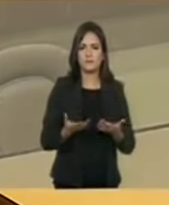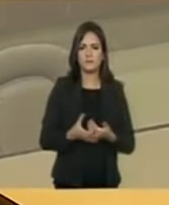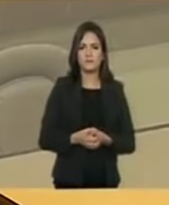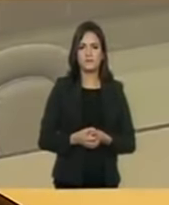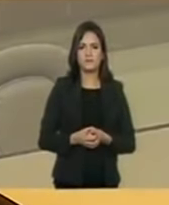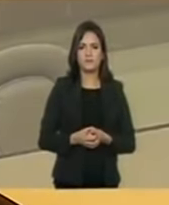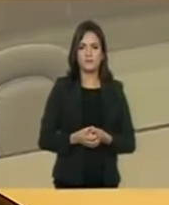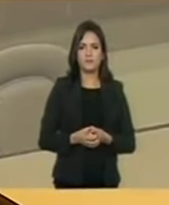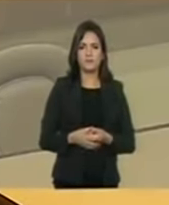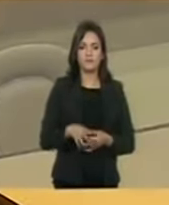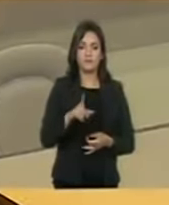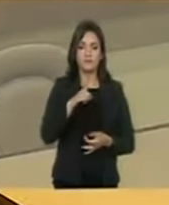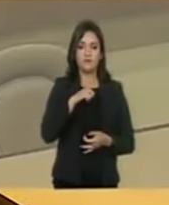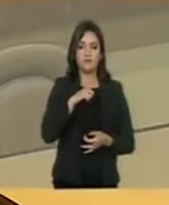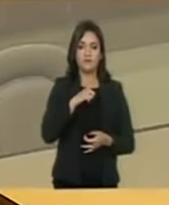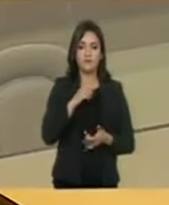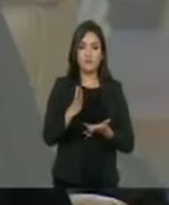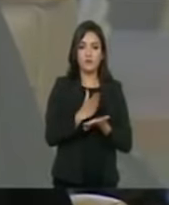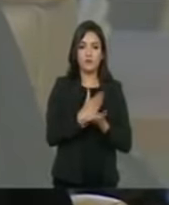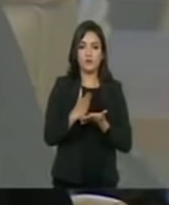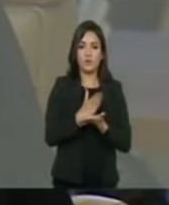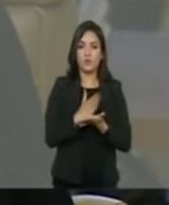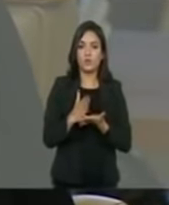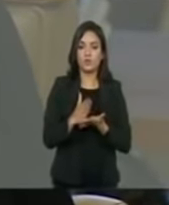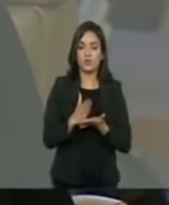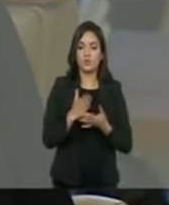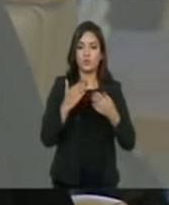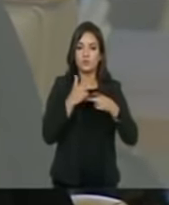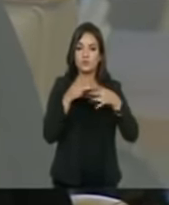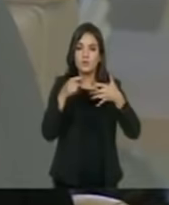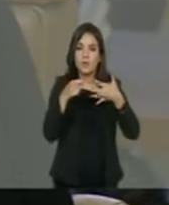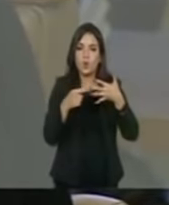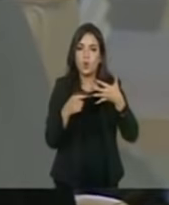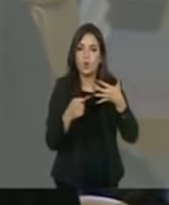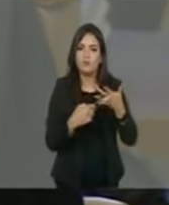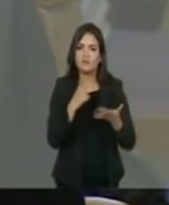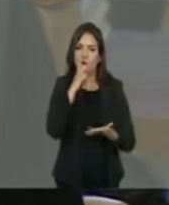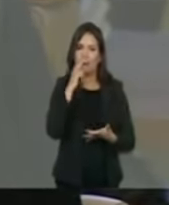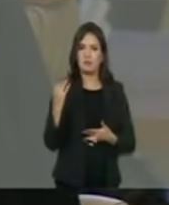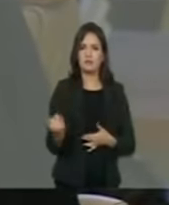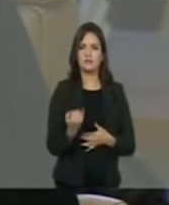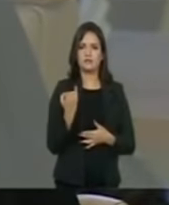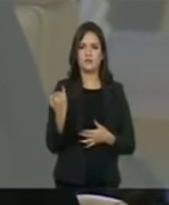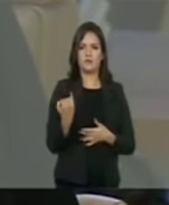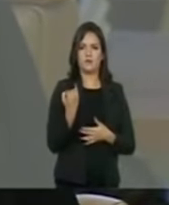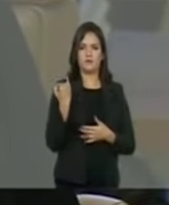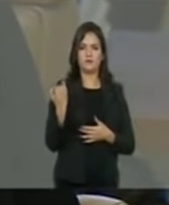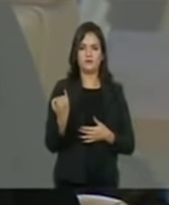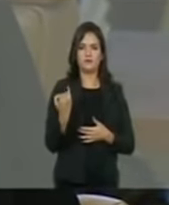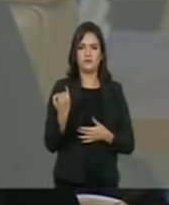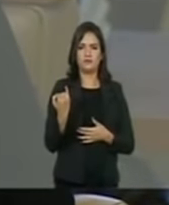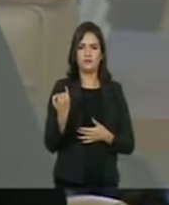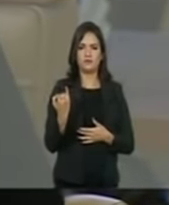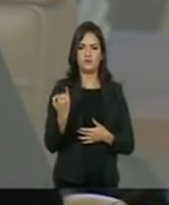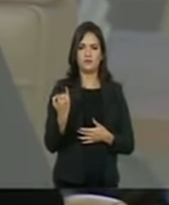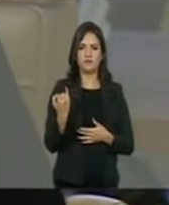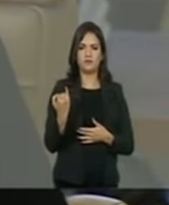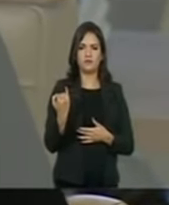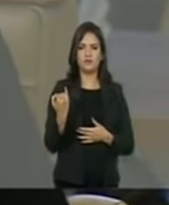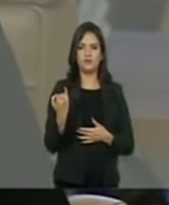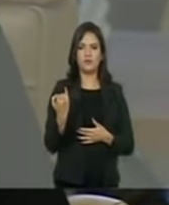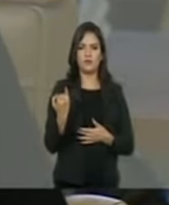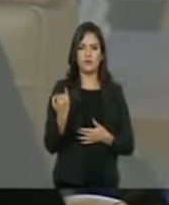estabeleceremos algumas alguns pontos que parecem essenciais na noite era de uma matéria tão delicada